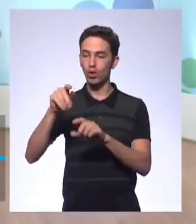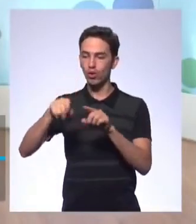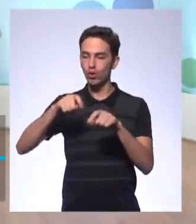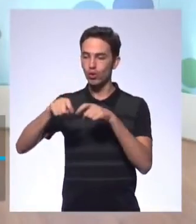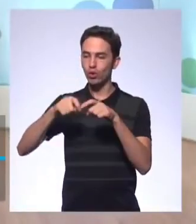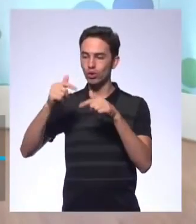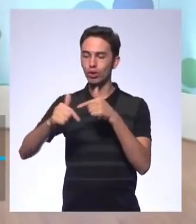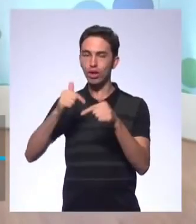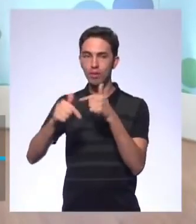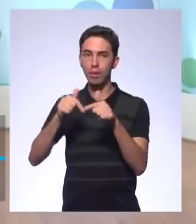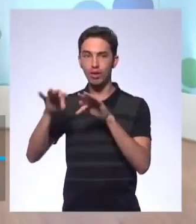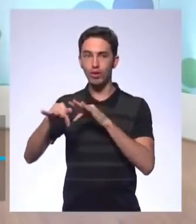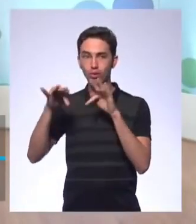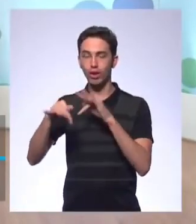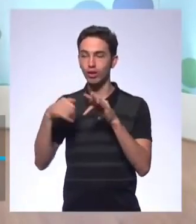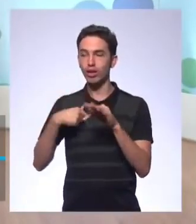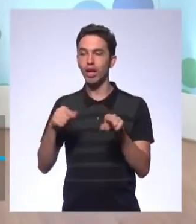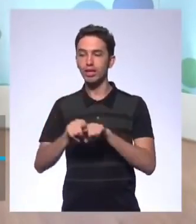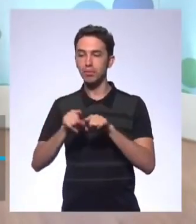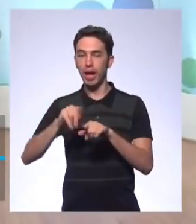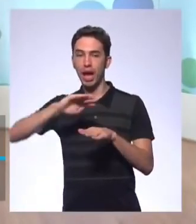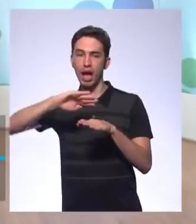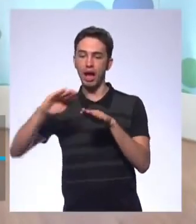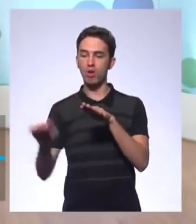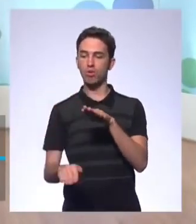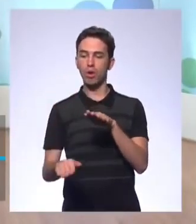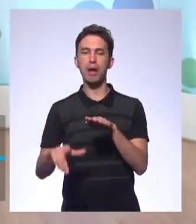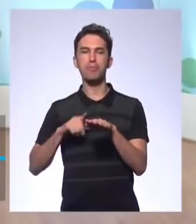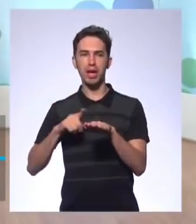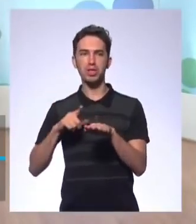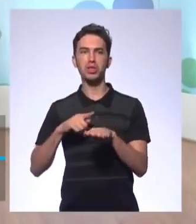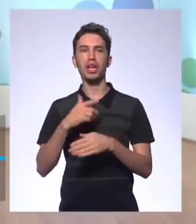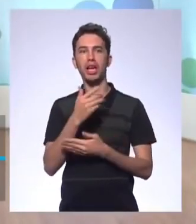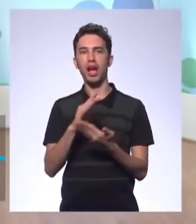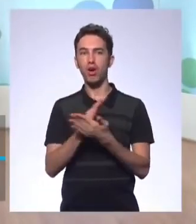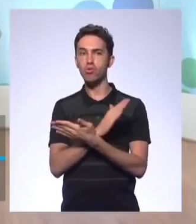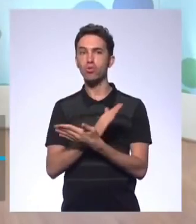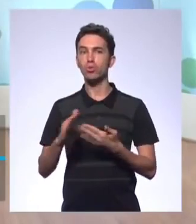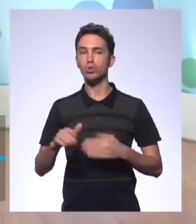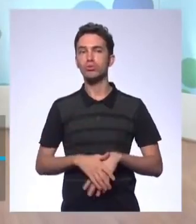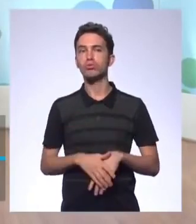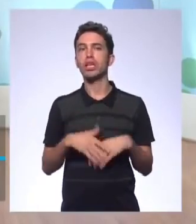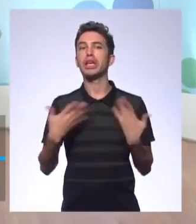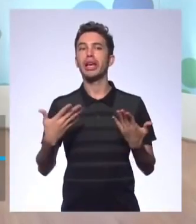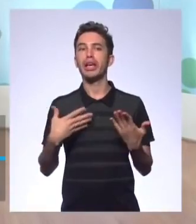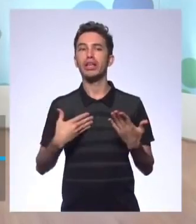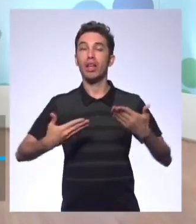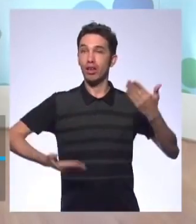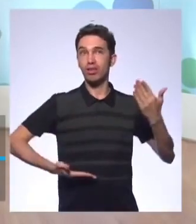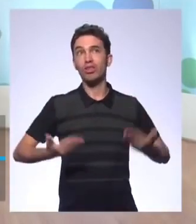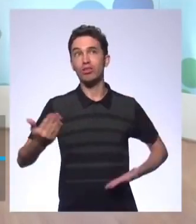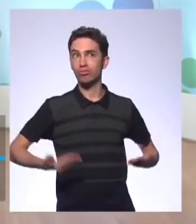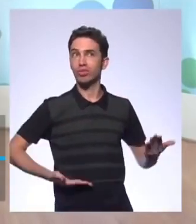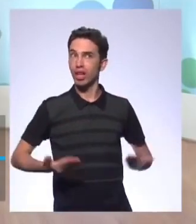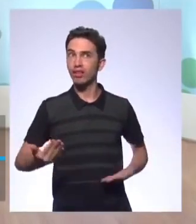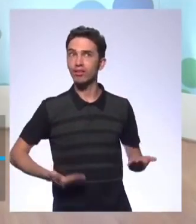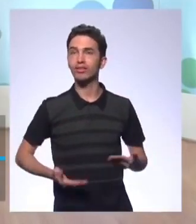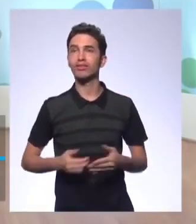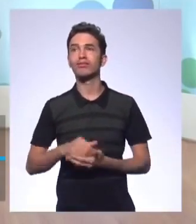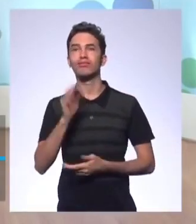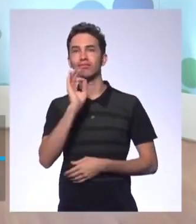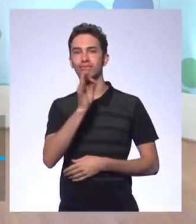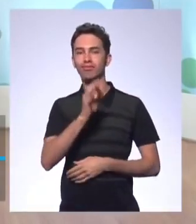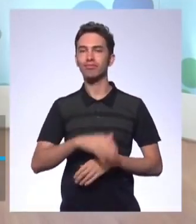Você acha que... O que você acha? Quem está abaixo do senhor feudal? Acho que são os servos, né? Os servos, muito